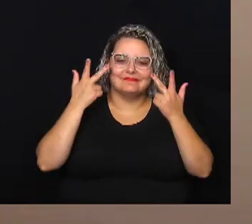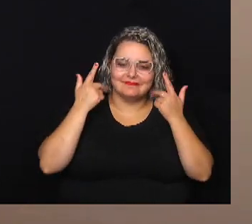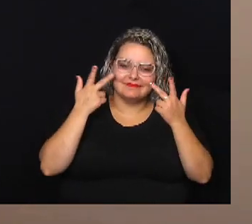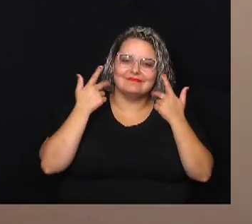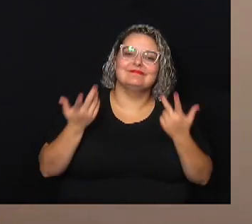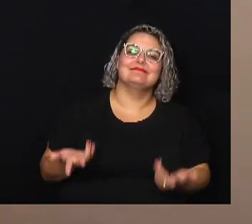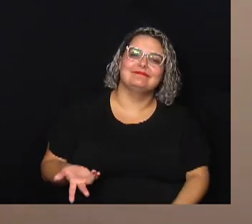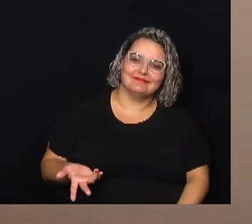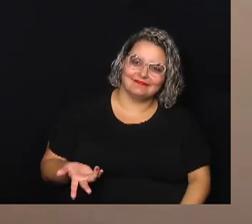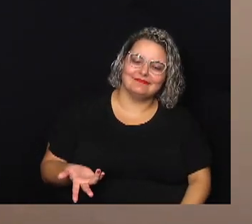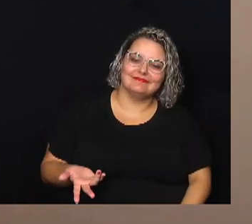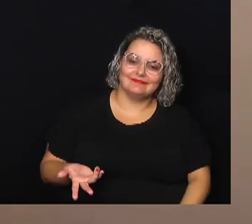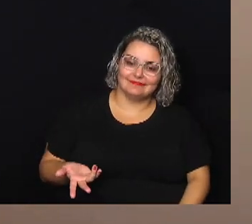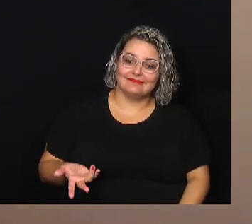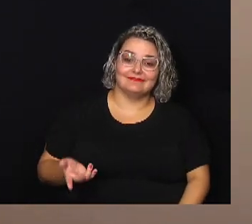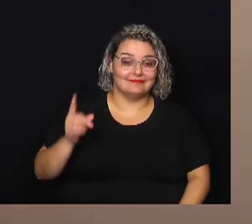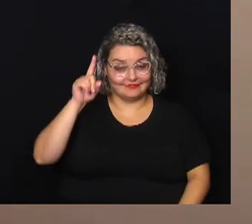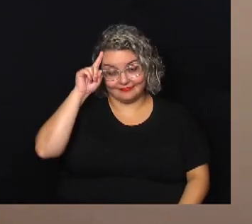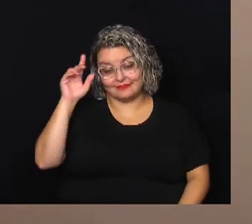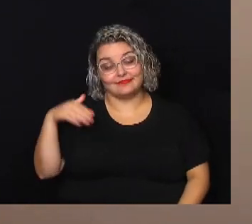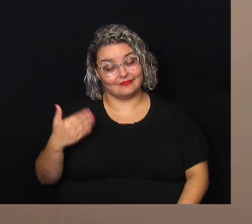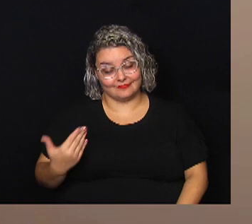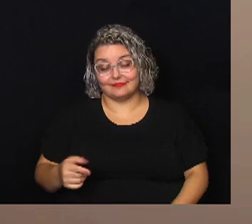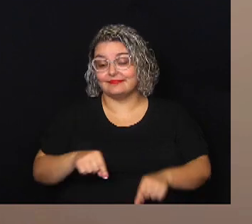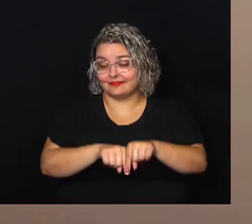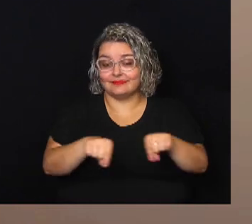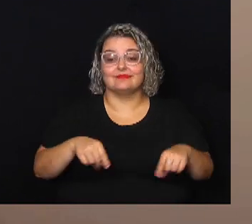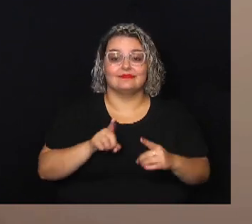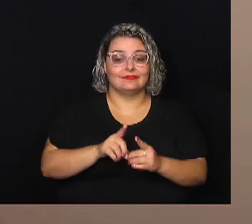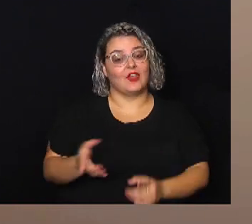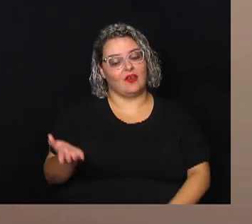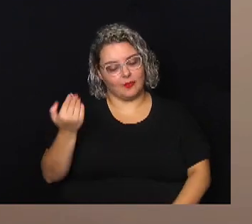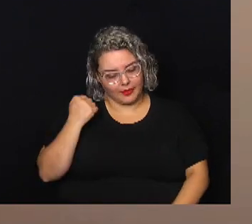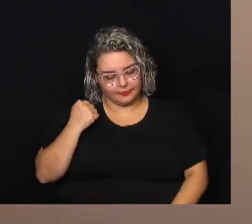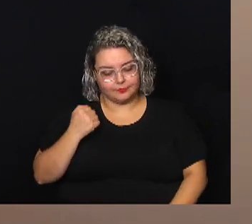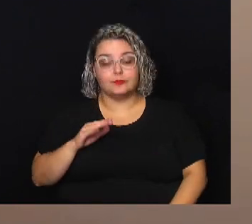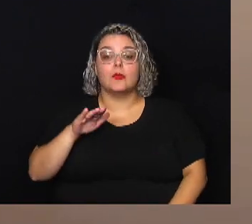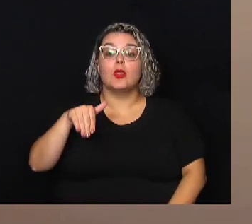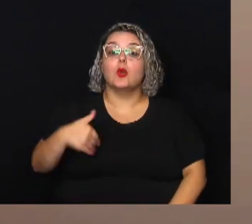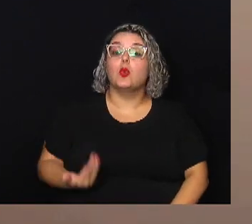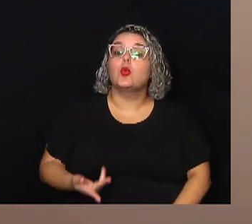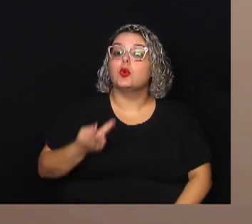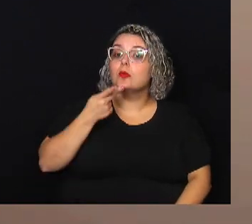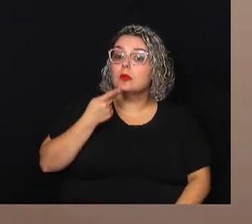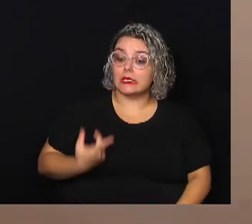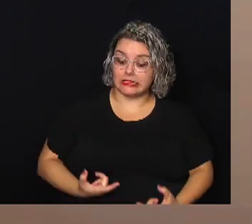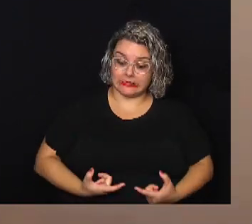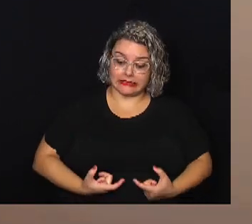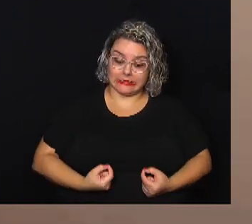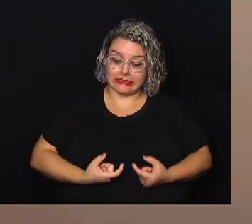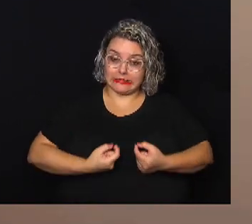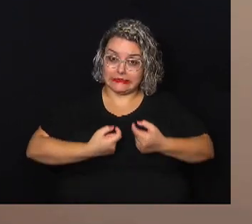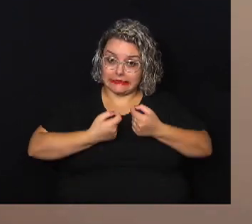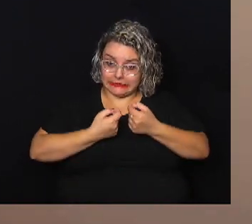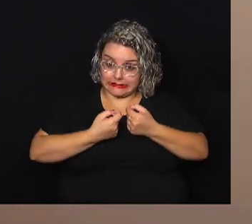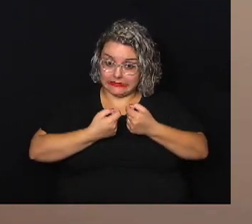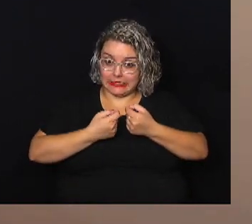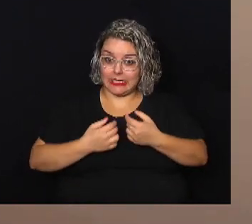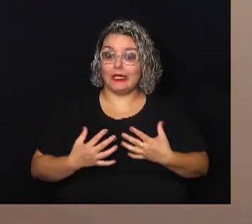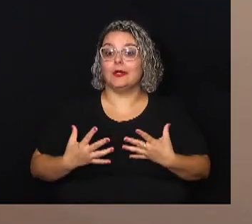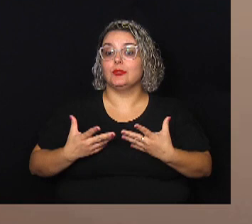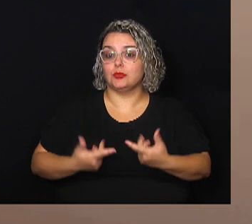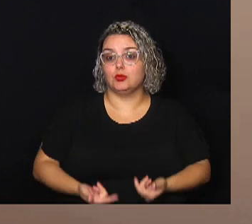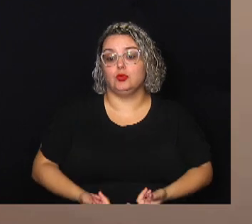cursa no nosso dia a dia do consultório. Vamos lá. Quando nós falamos em câncer, todo câncer é um